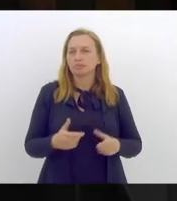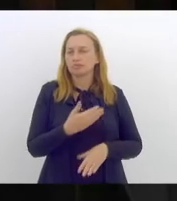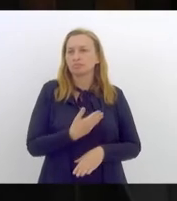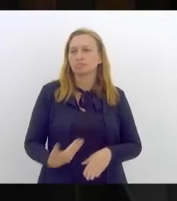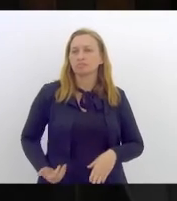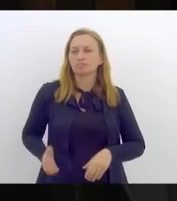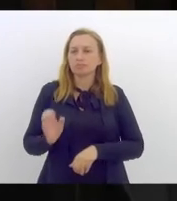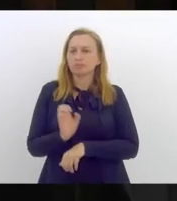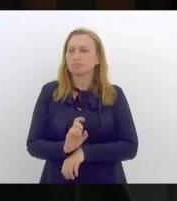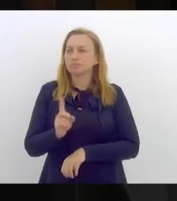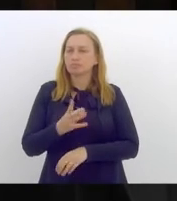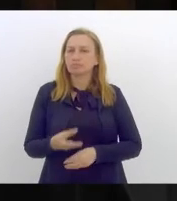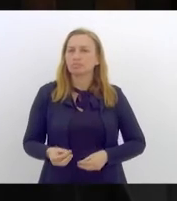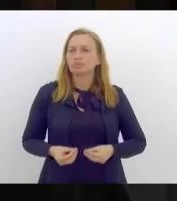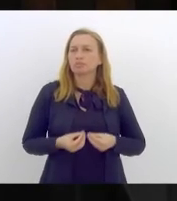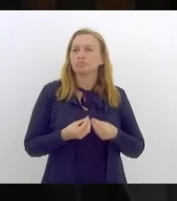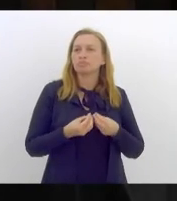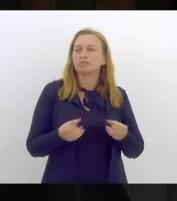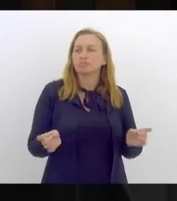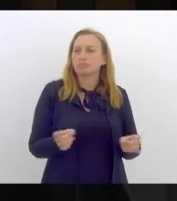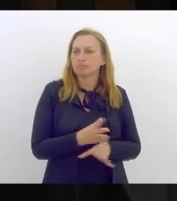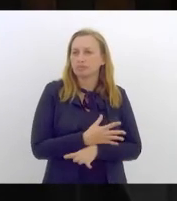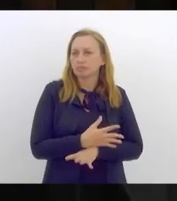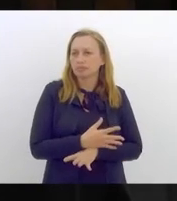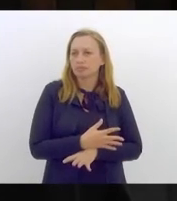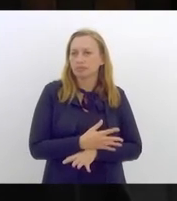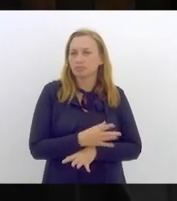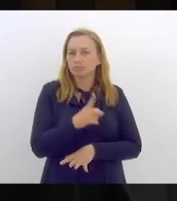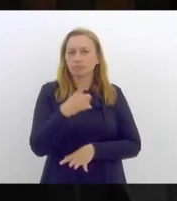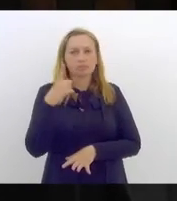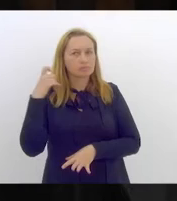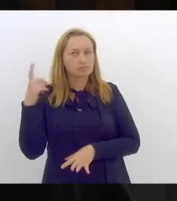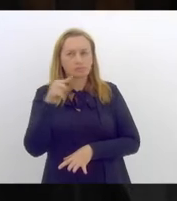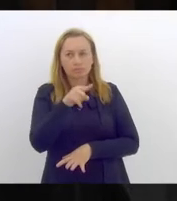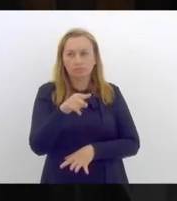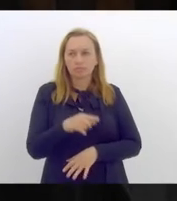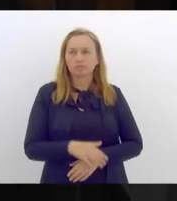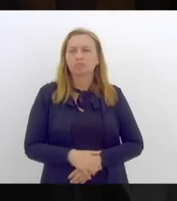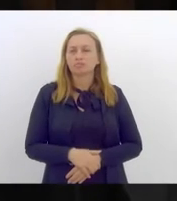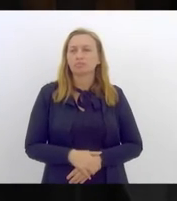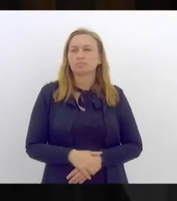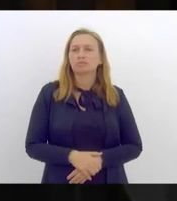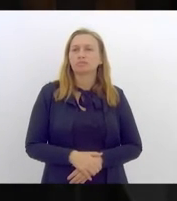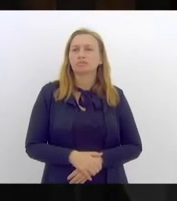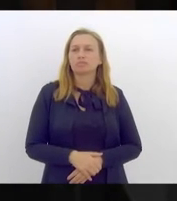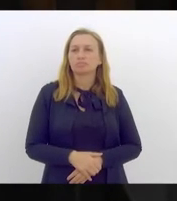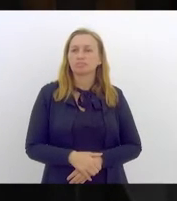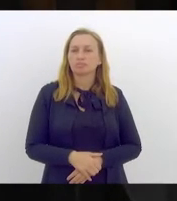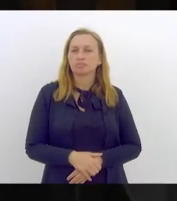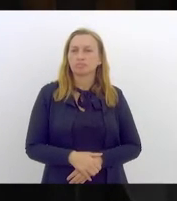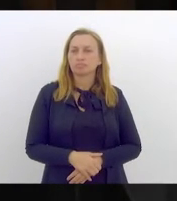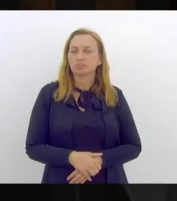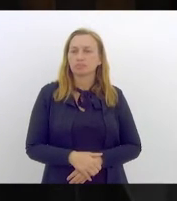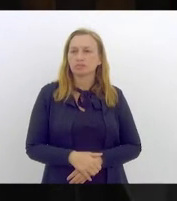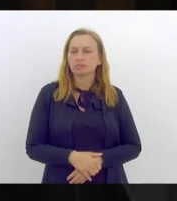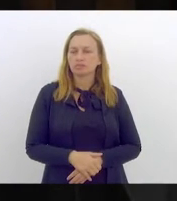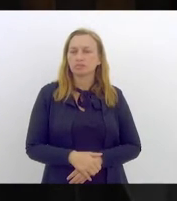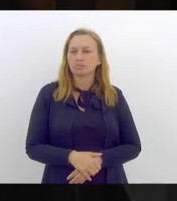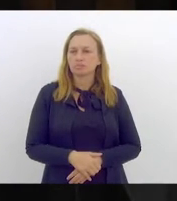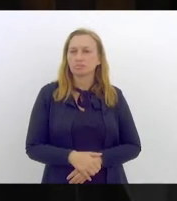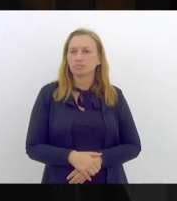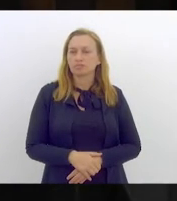foi entregue. O microfone está aberto aí, hein, gente? Boa parte do que o governo do estado